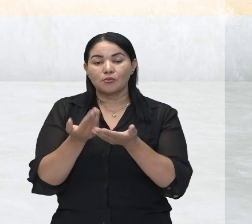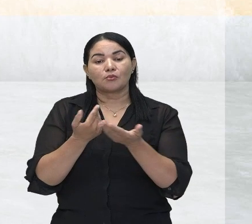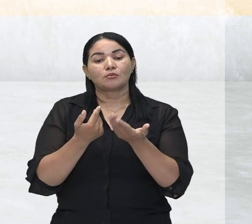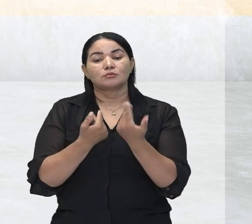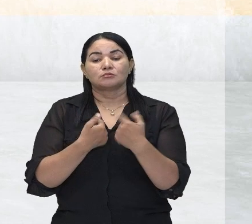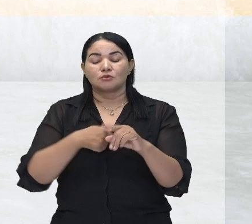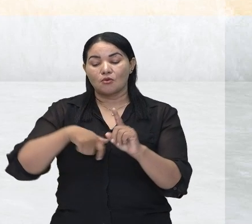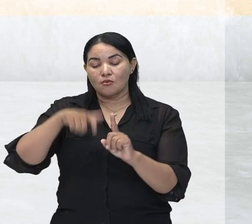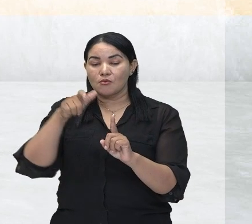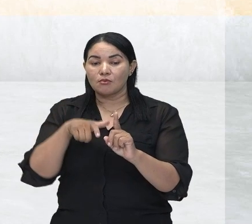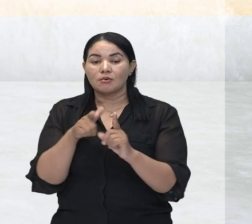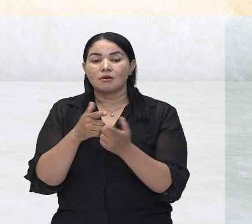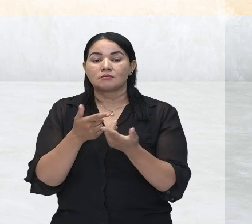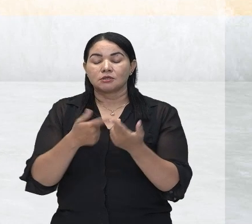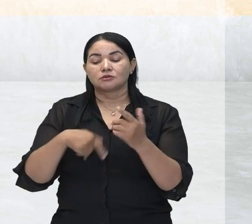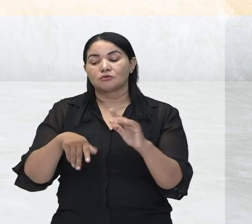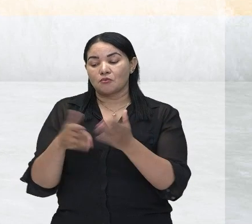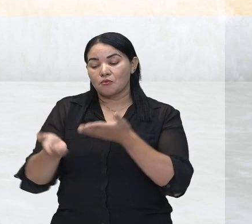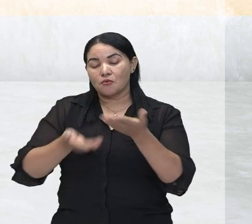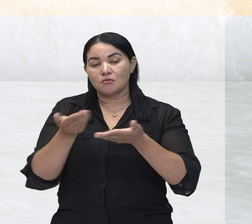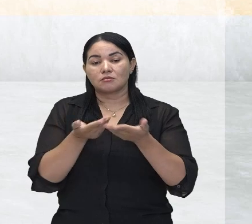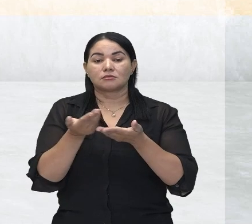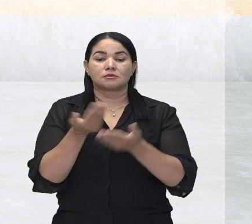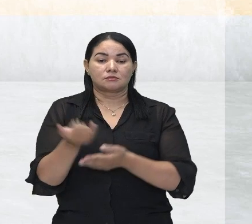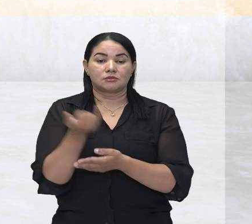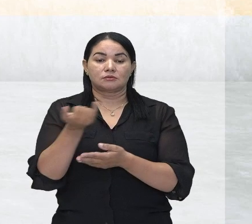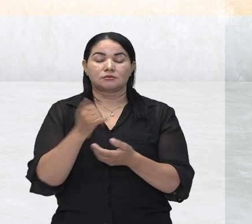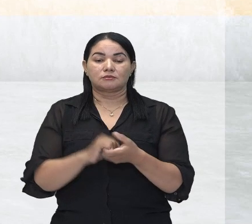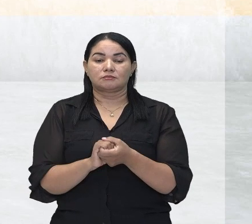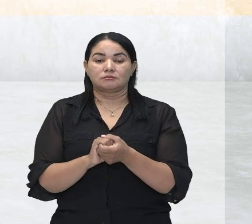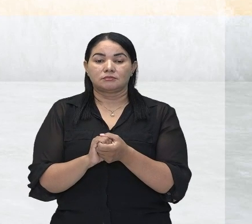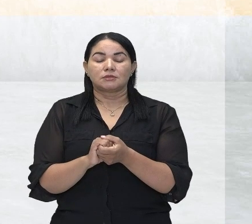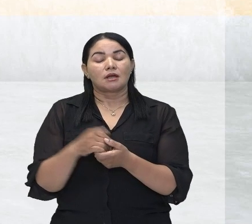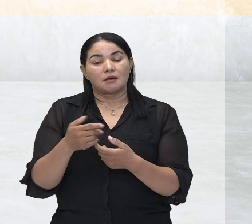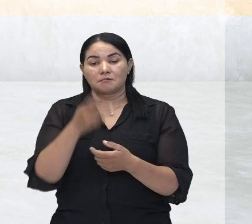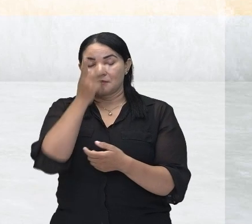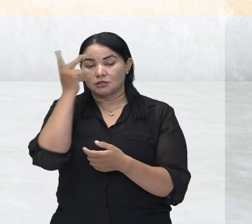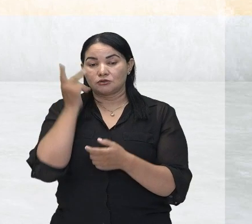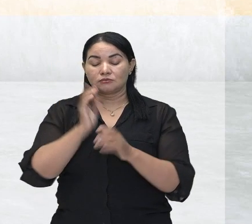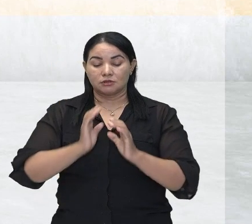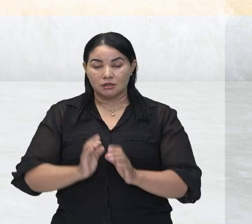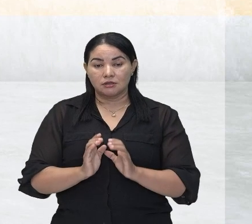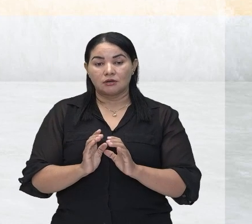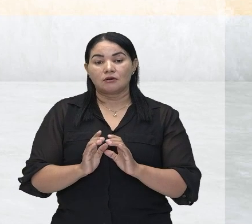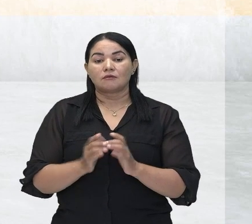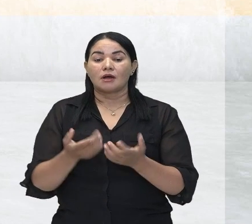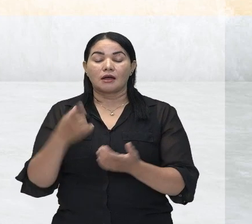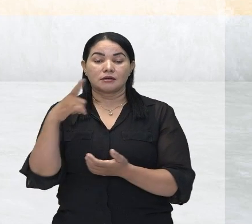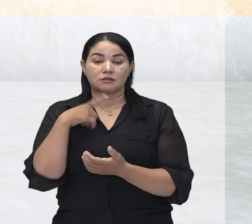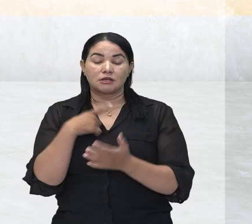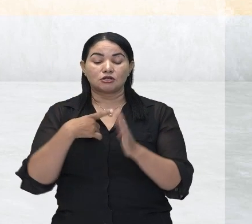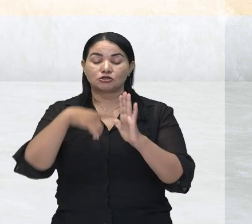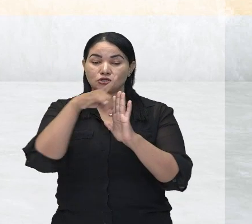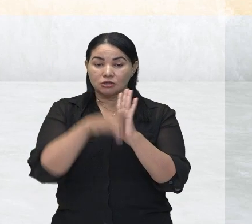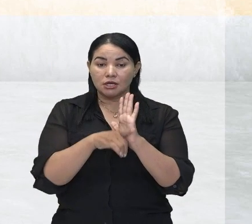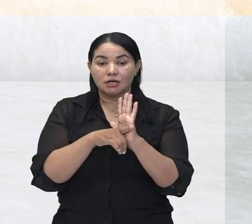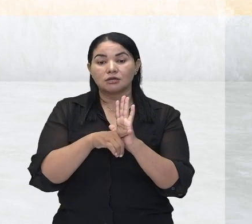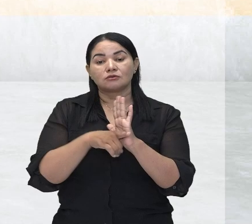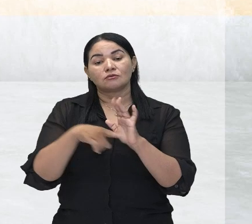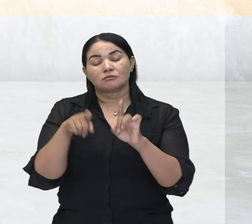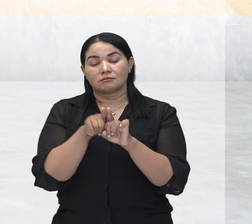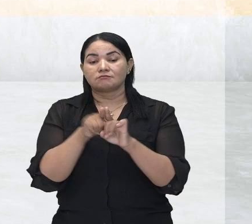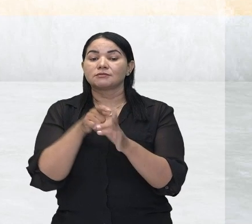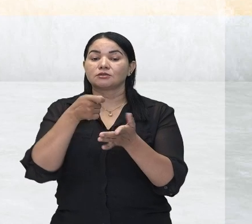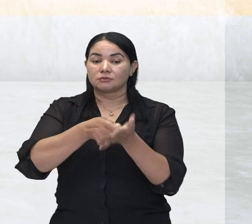Então, essa questão de ser cidadão é ter direitos e deveres dentro daquele lugar,